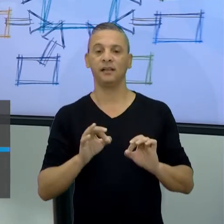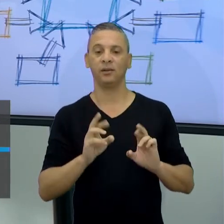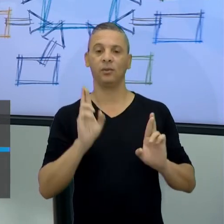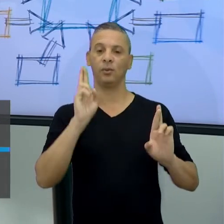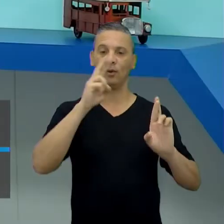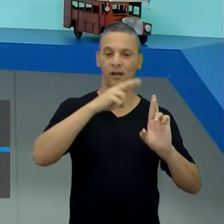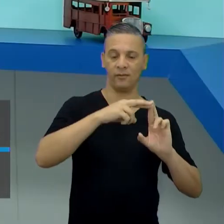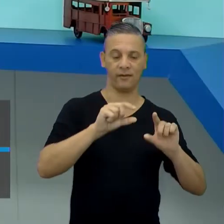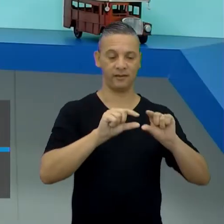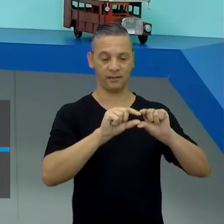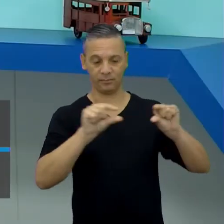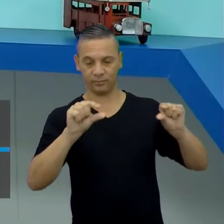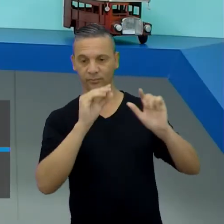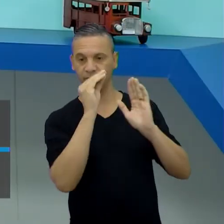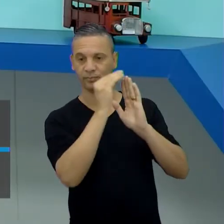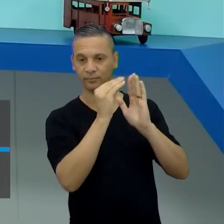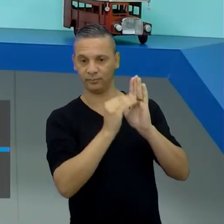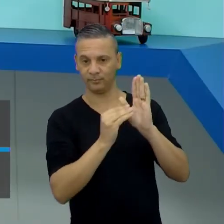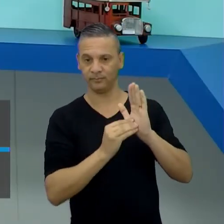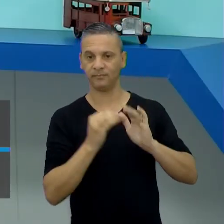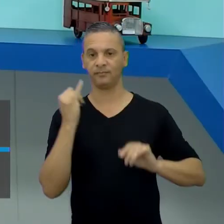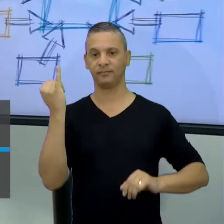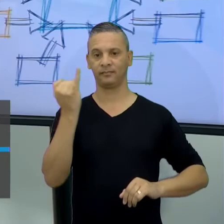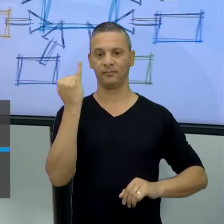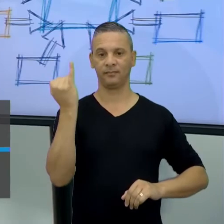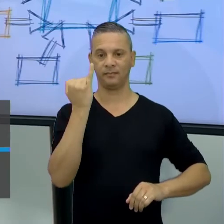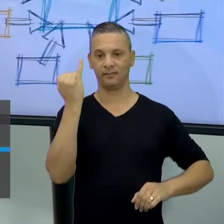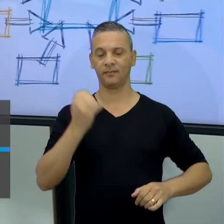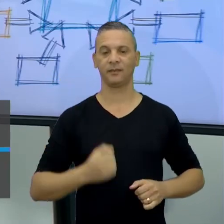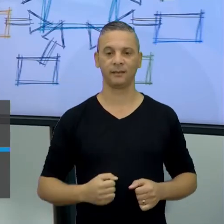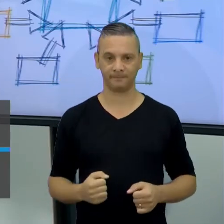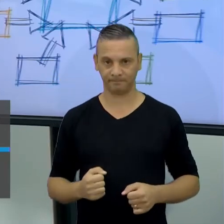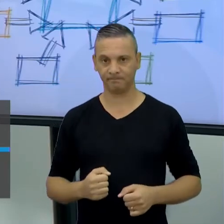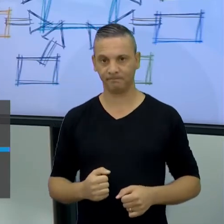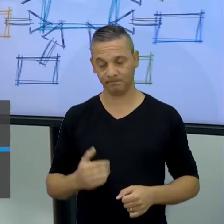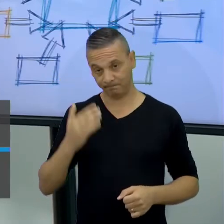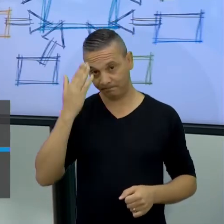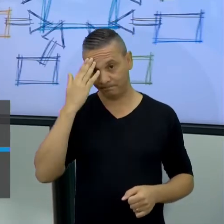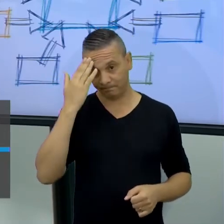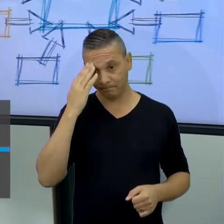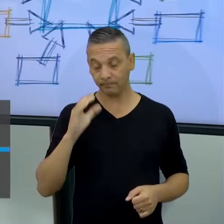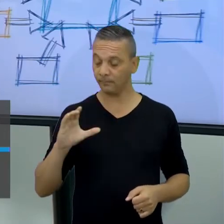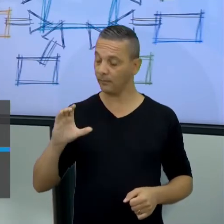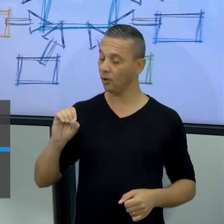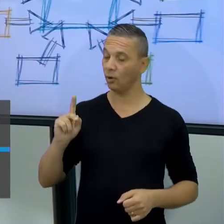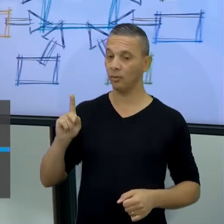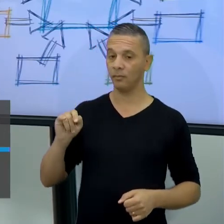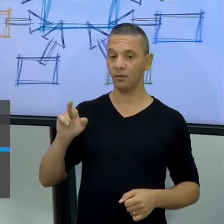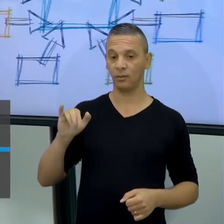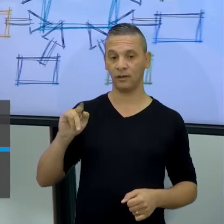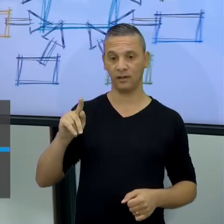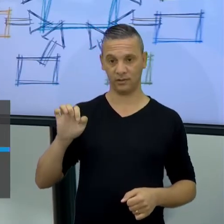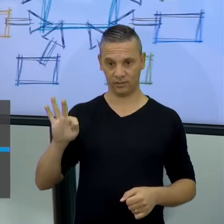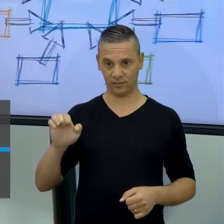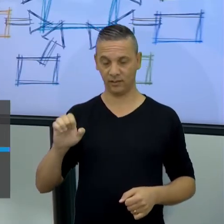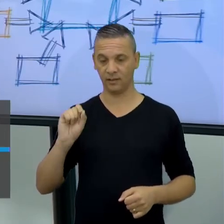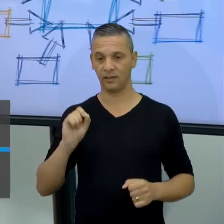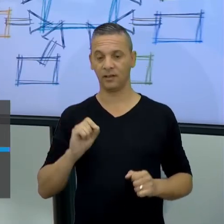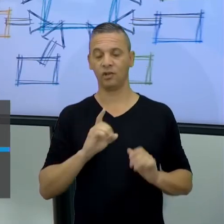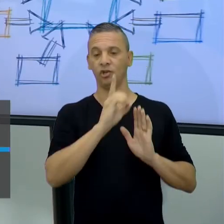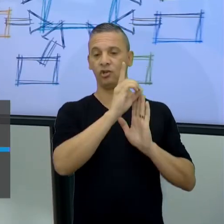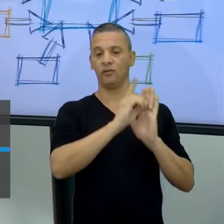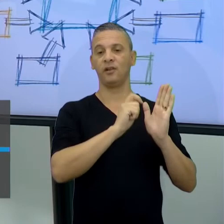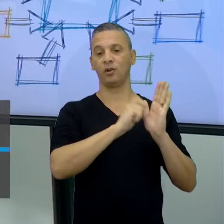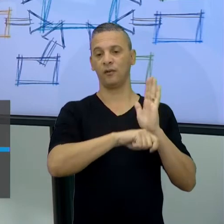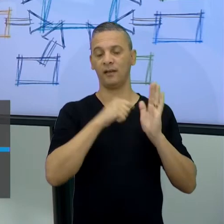tirou. Isso, era isso que eu queria. Copyleft, você fala, você tirou, certo? Copyright, por exemplo, eu tenho um livro escrito